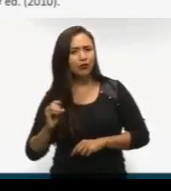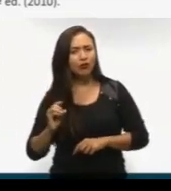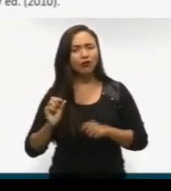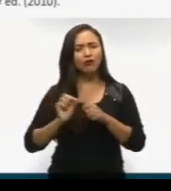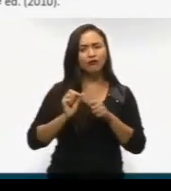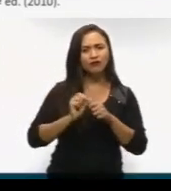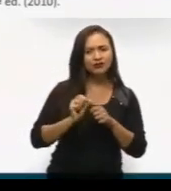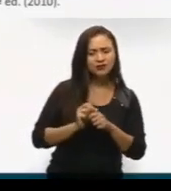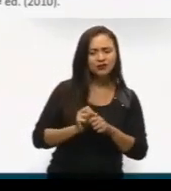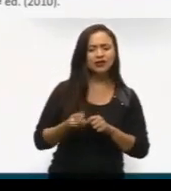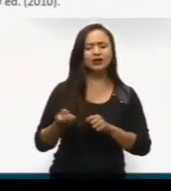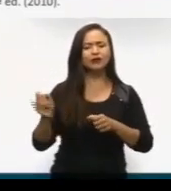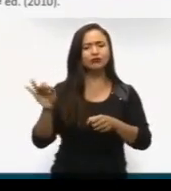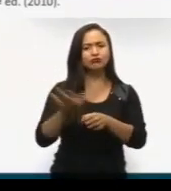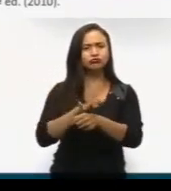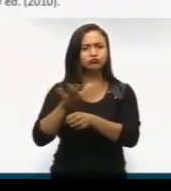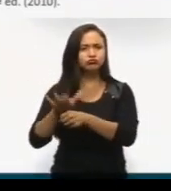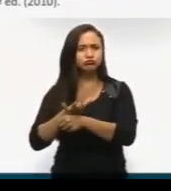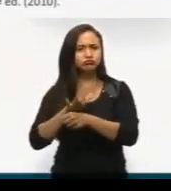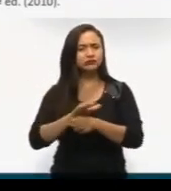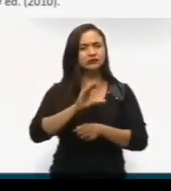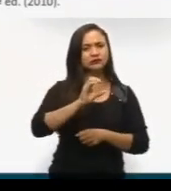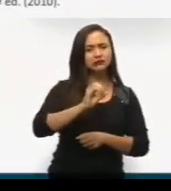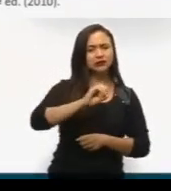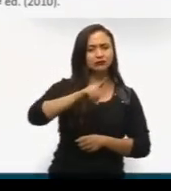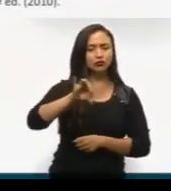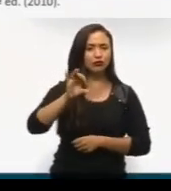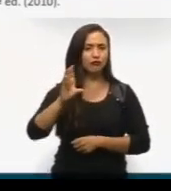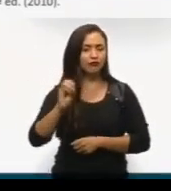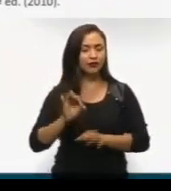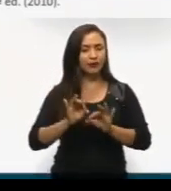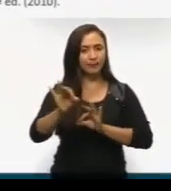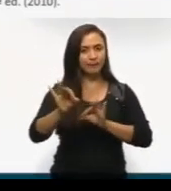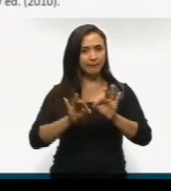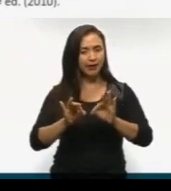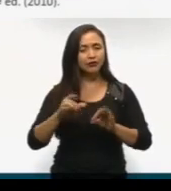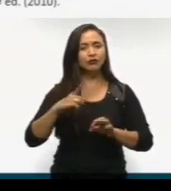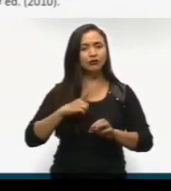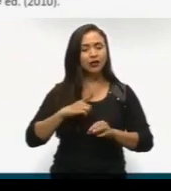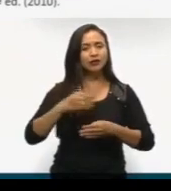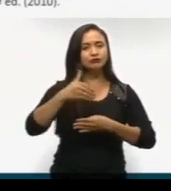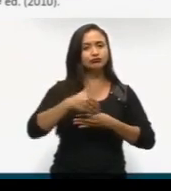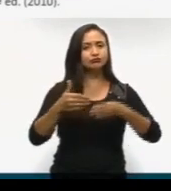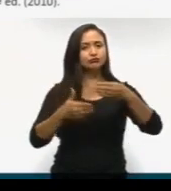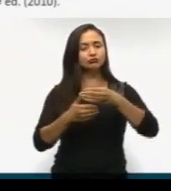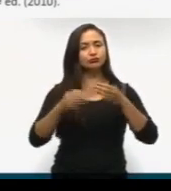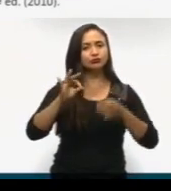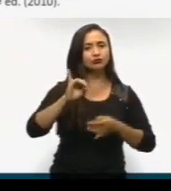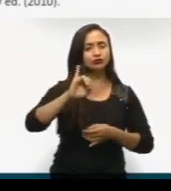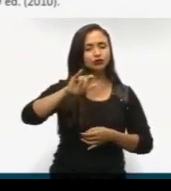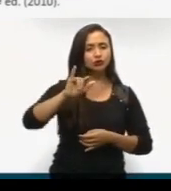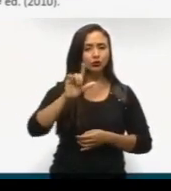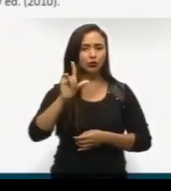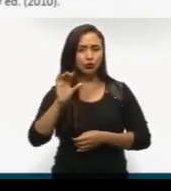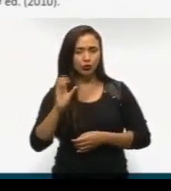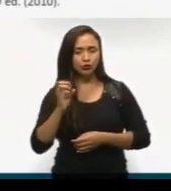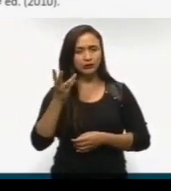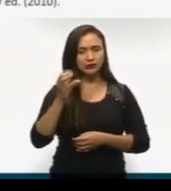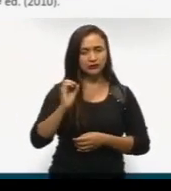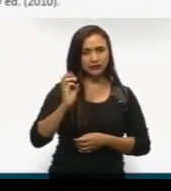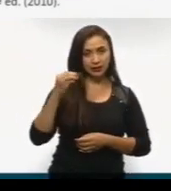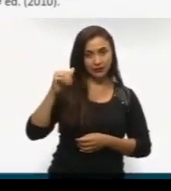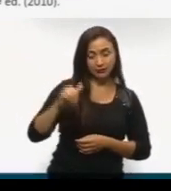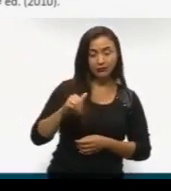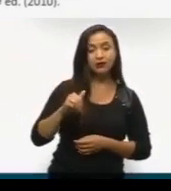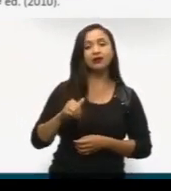da alvenaria e enchimento a cada 0,90 metros para tijolos de 7,5, 15 e 30 centímetros. Então, ele